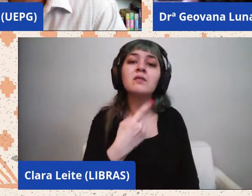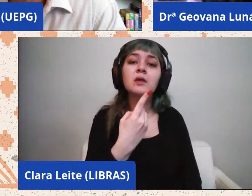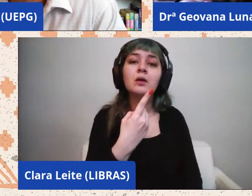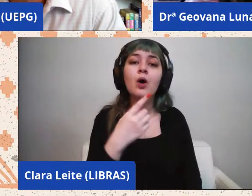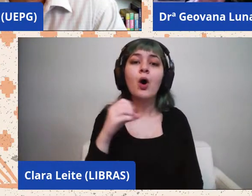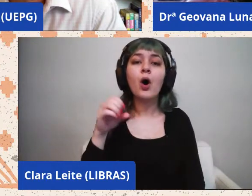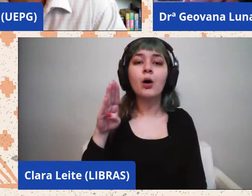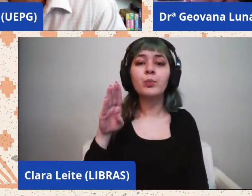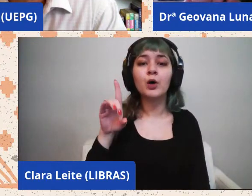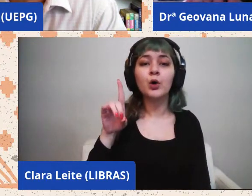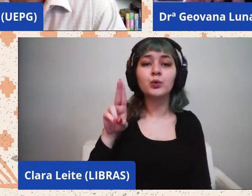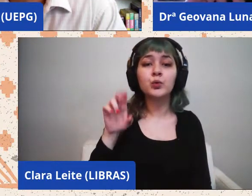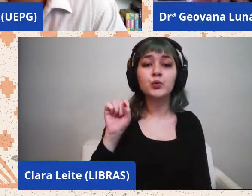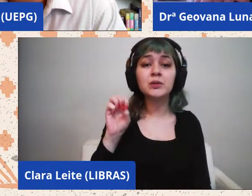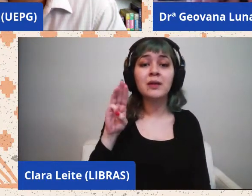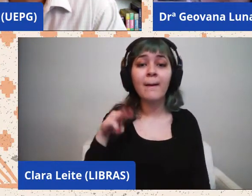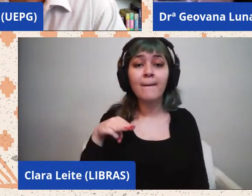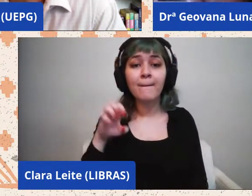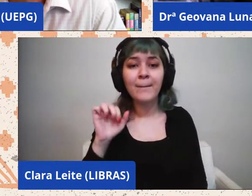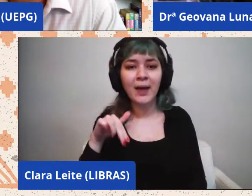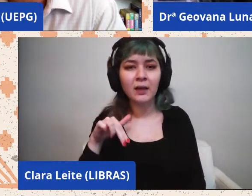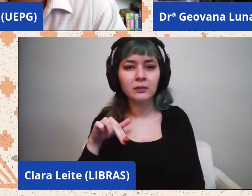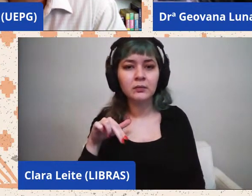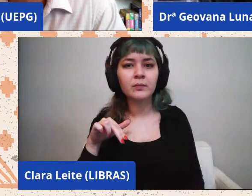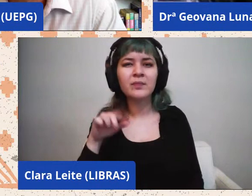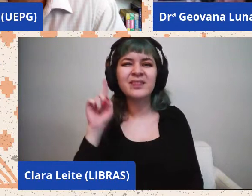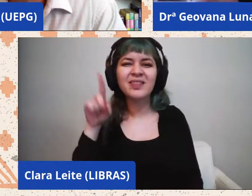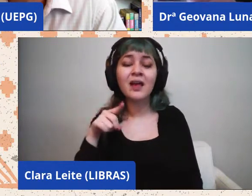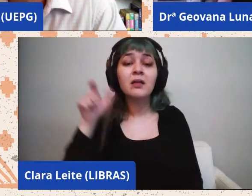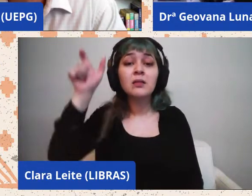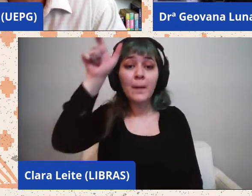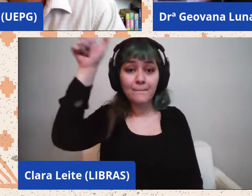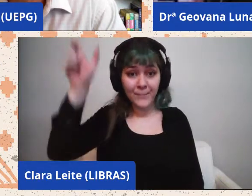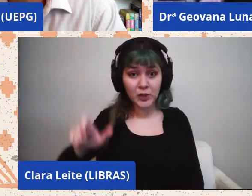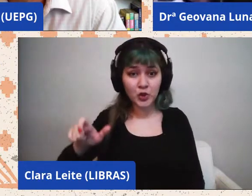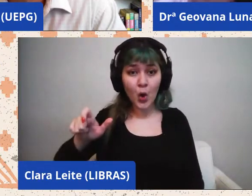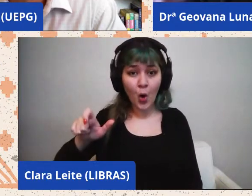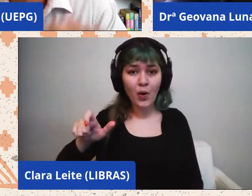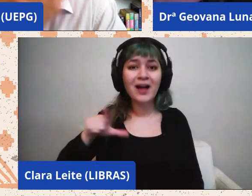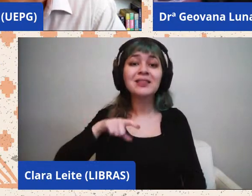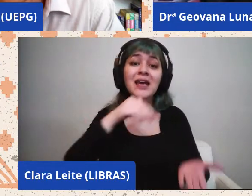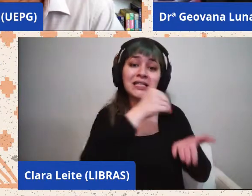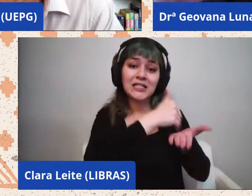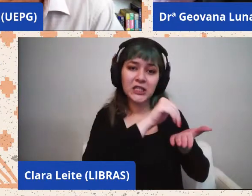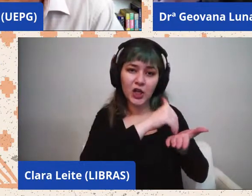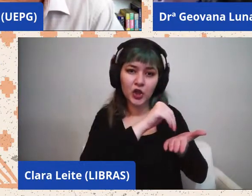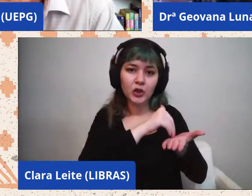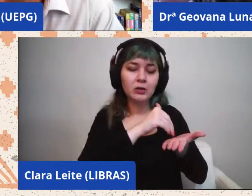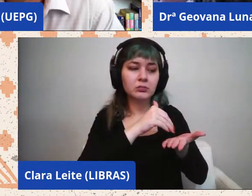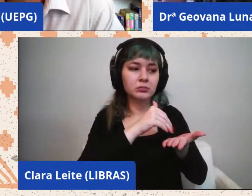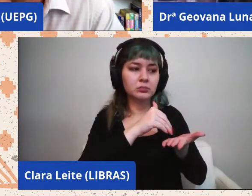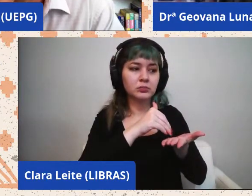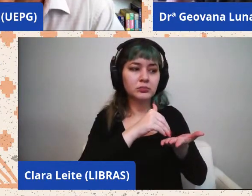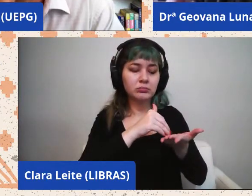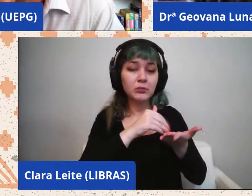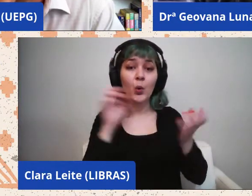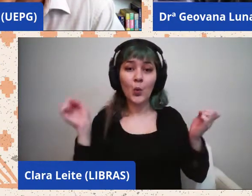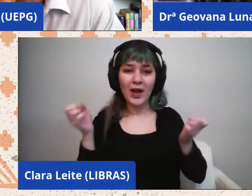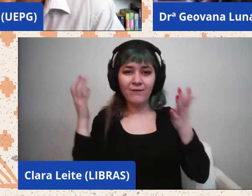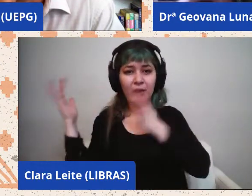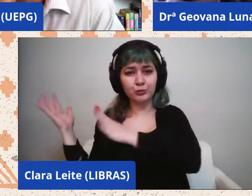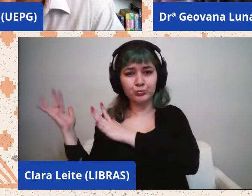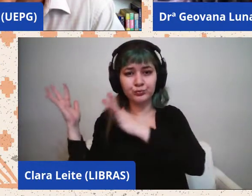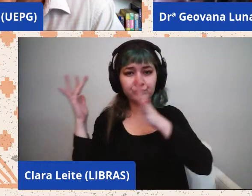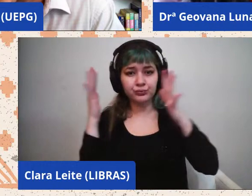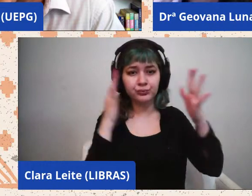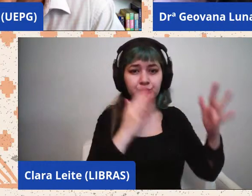ombudsman, ou seja, tem uma pessoa, um escritório ao longo do evento, lá